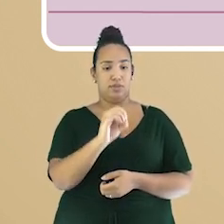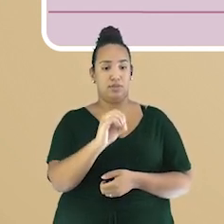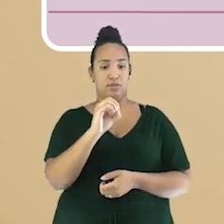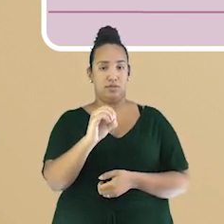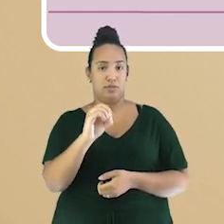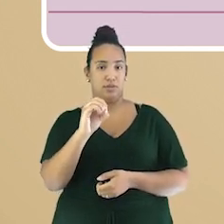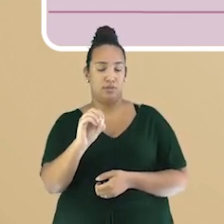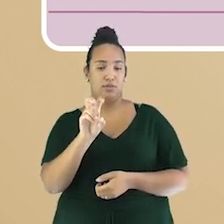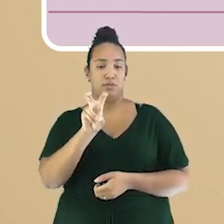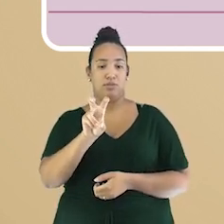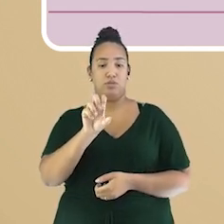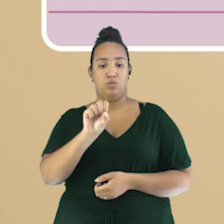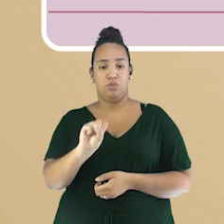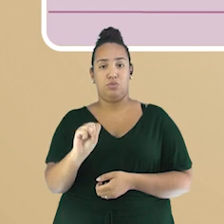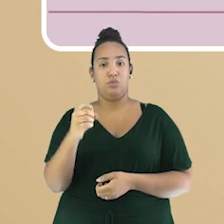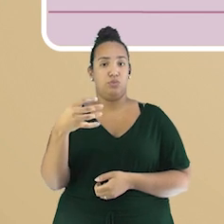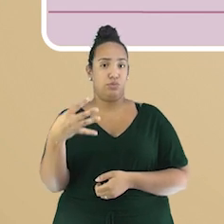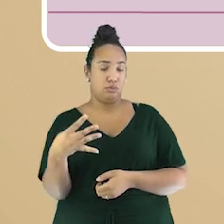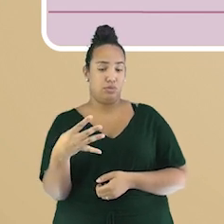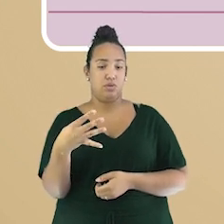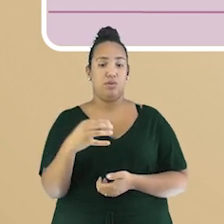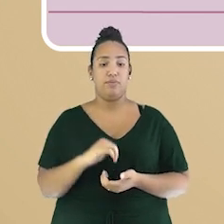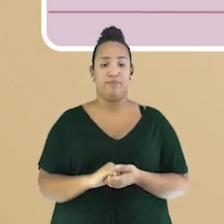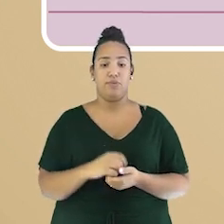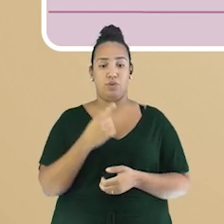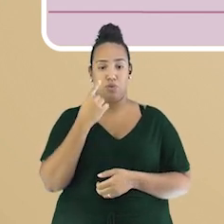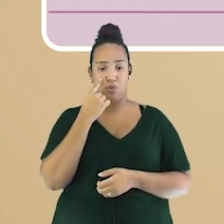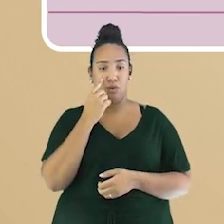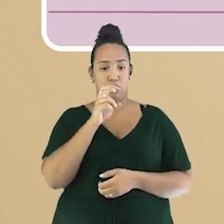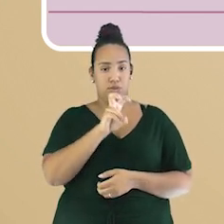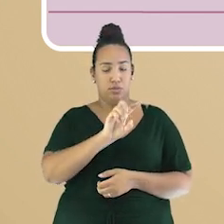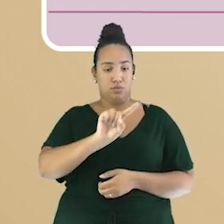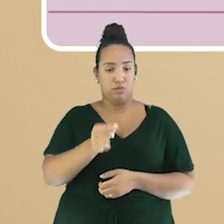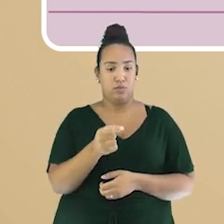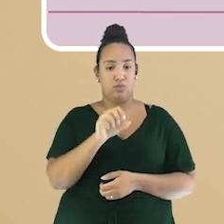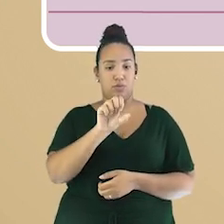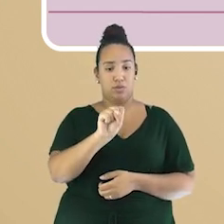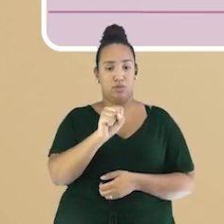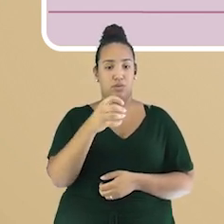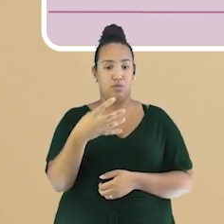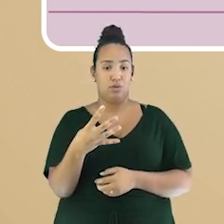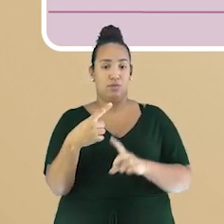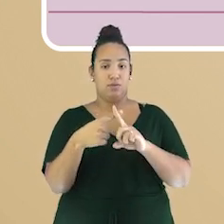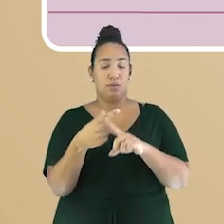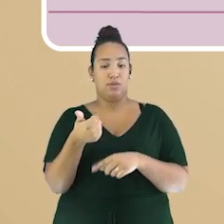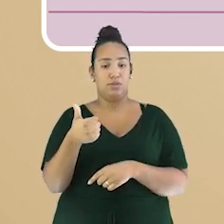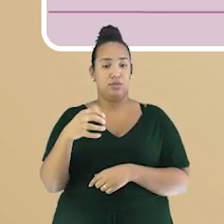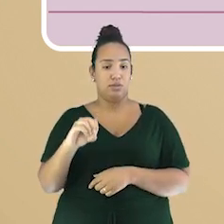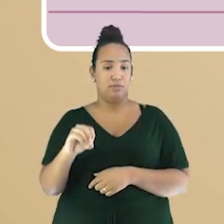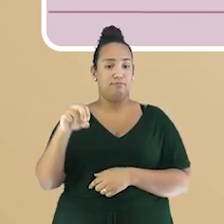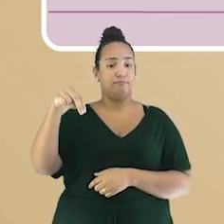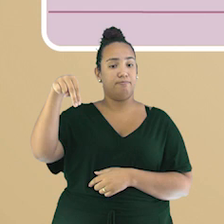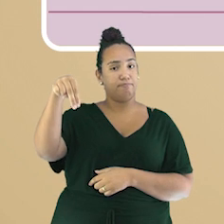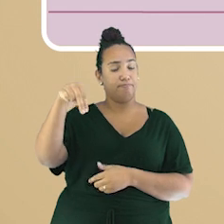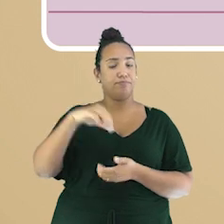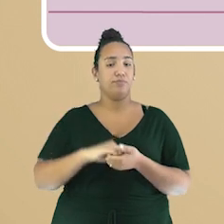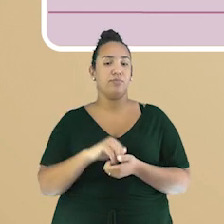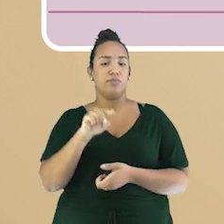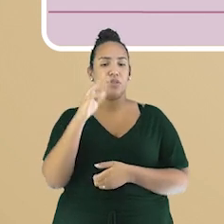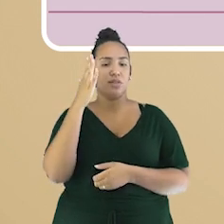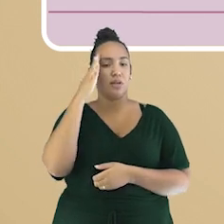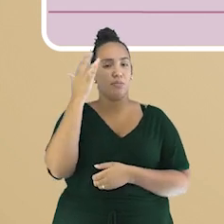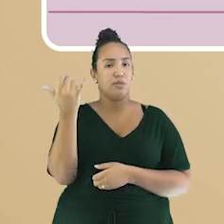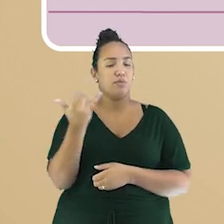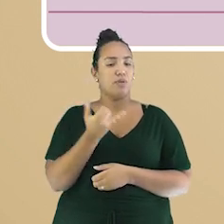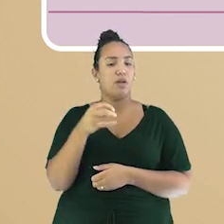0,000584 é escrito na forma 5,84 vezes 10 elevado a n. Você saberia me dizer qual é o valor